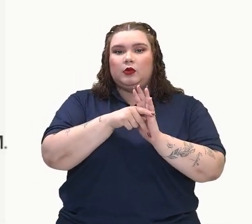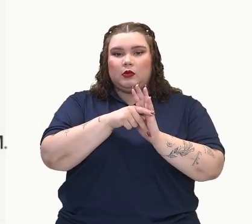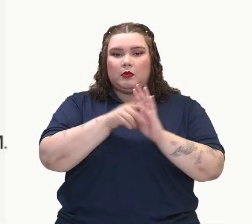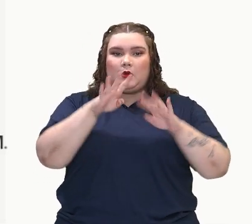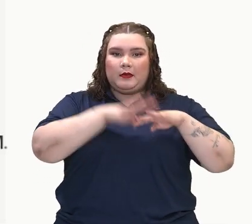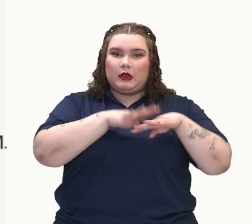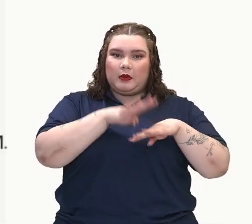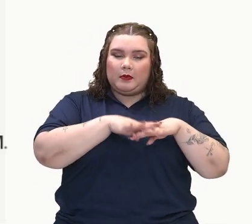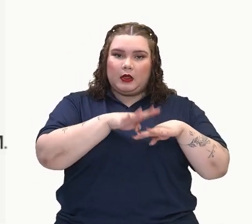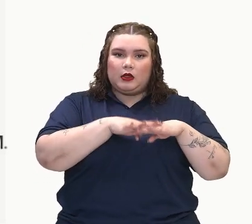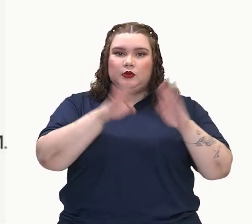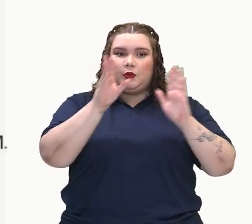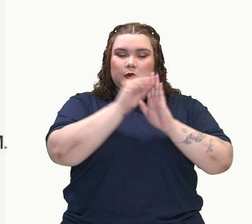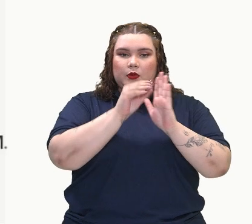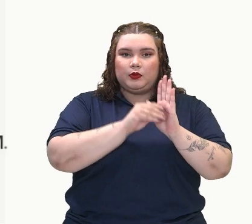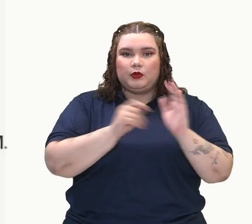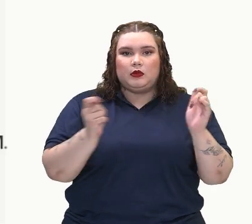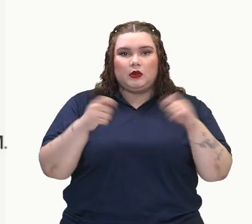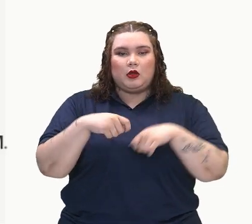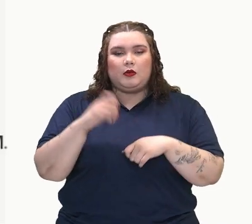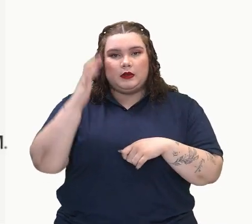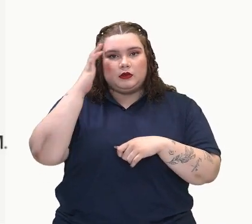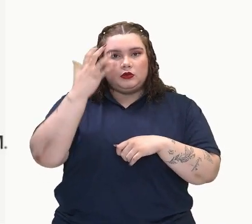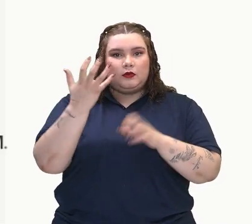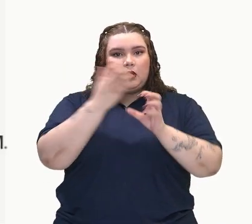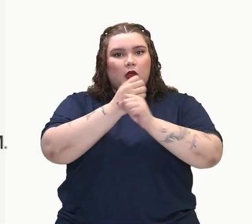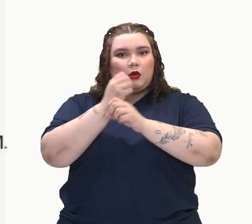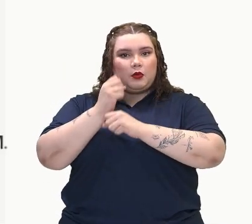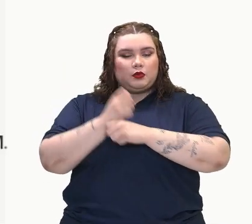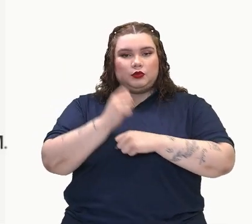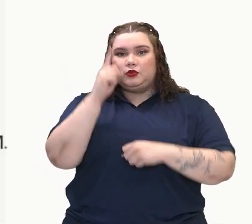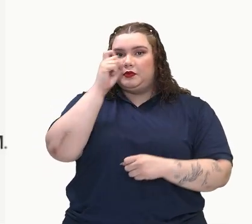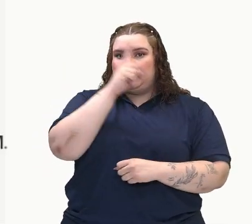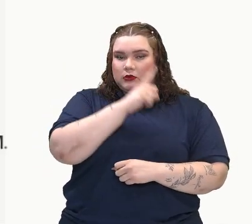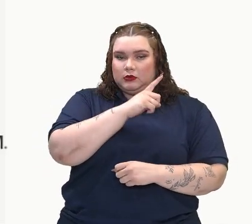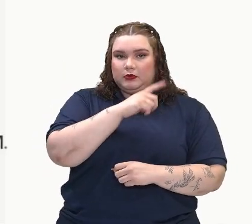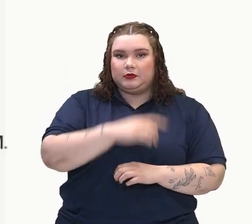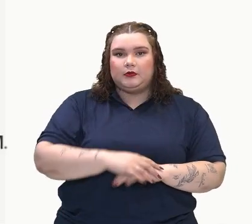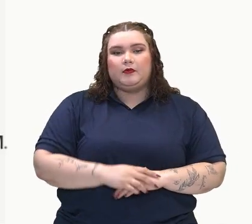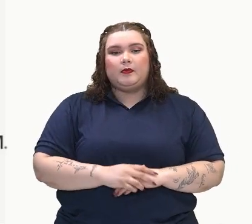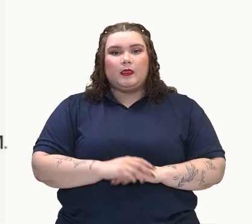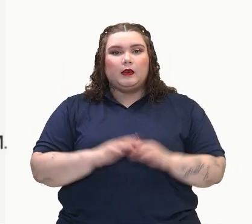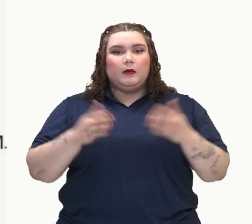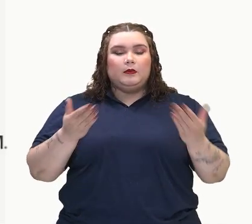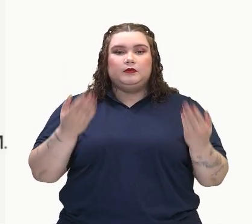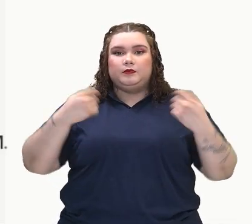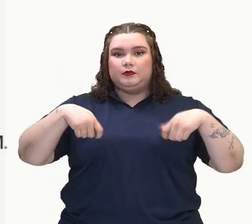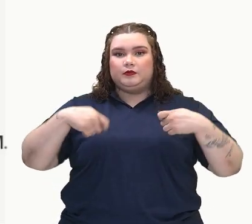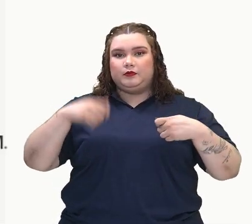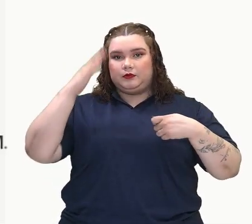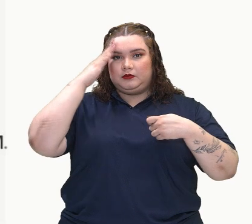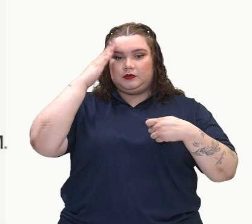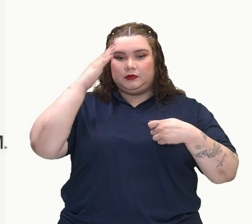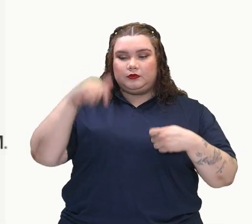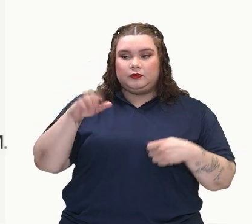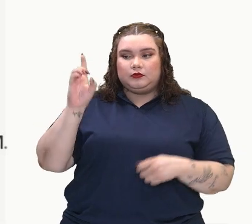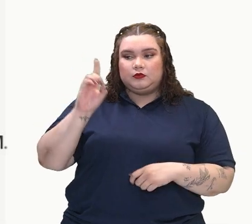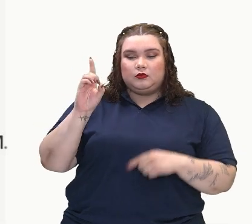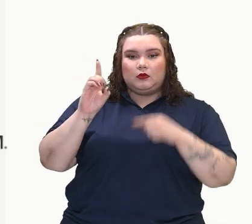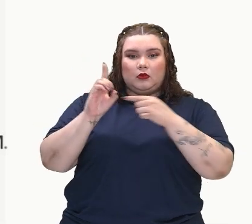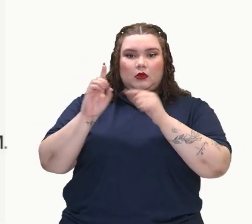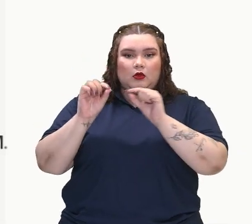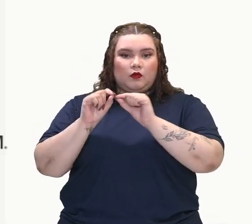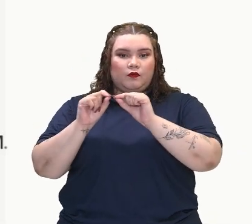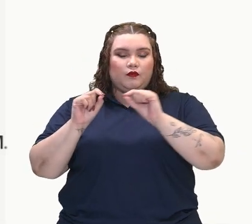e resolver problemas mais complexos. Então, olha só, eu tenho que saber essa distância aqui, certo? Eu tenho que saber